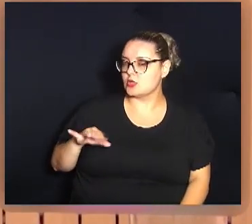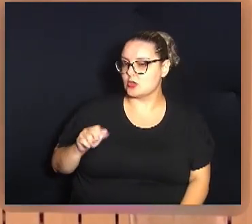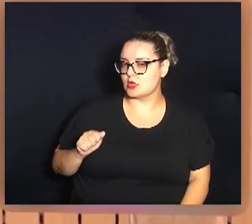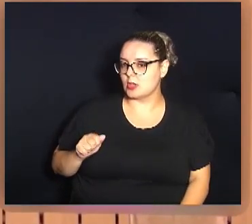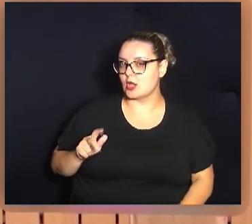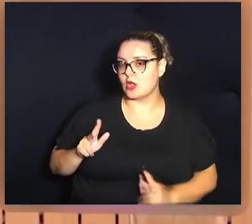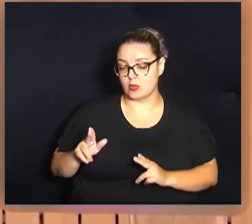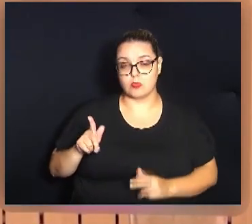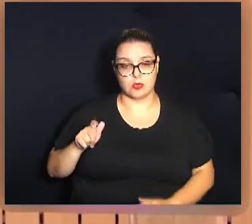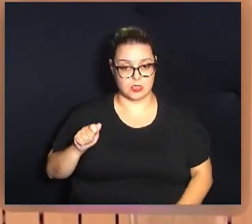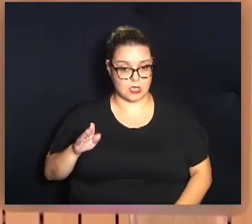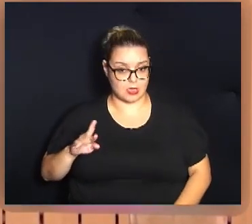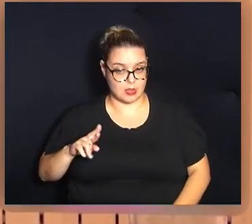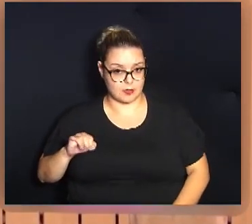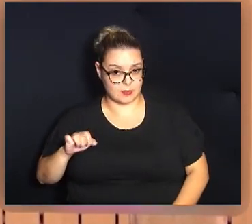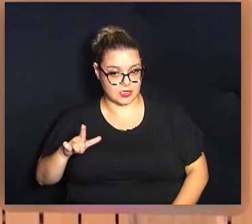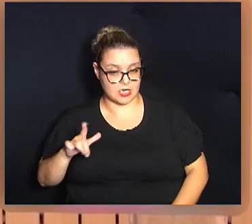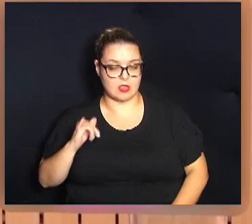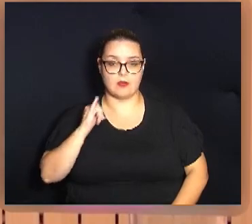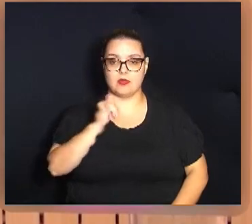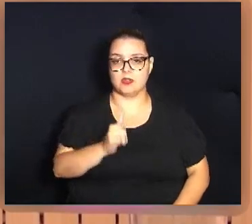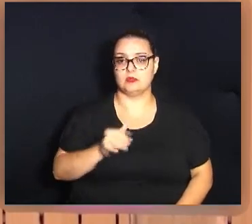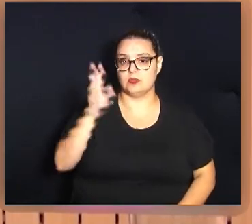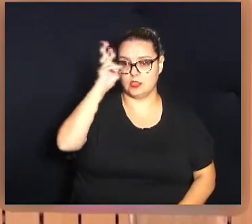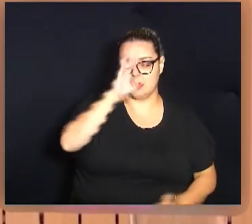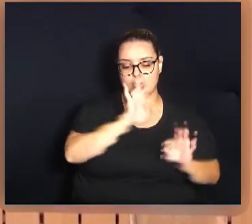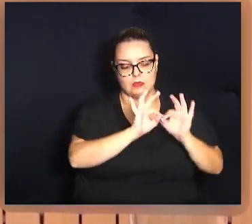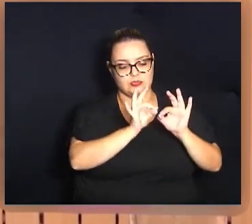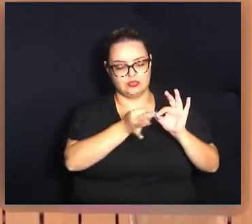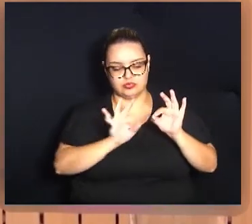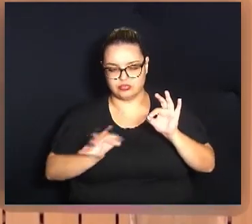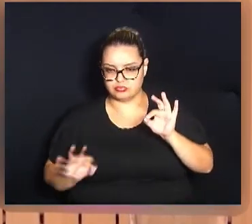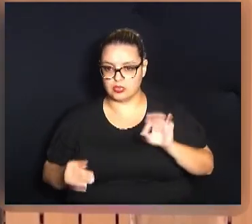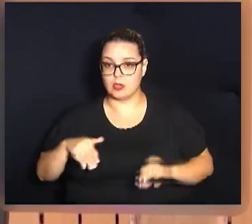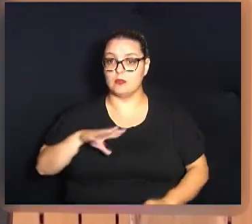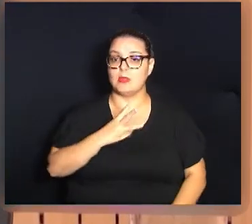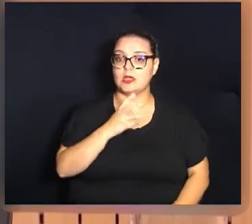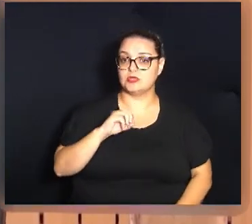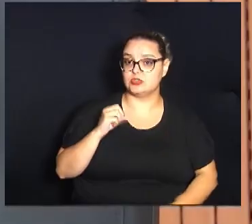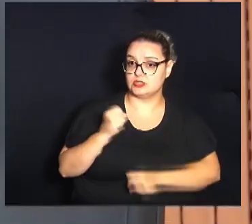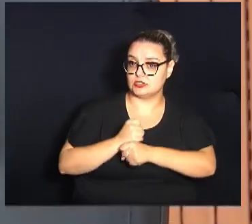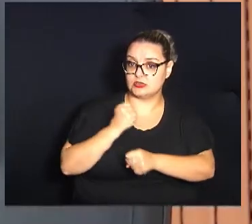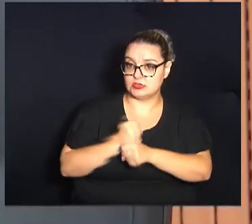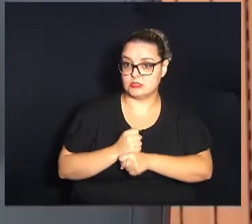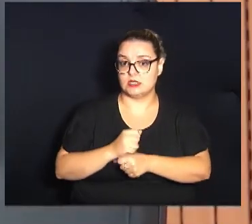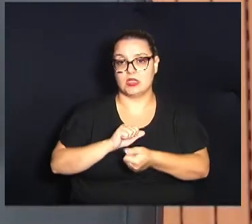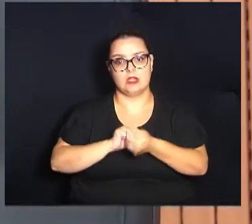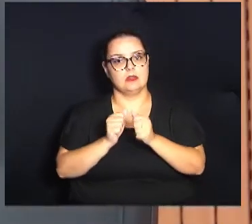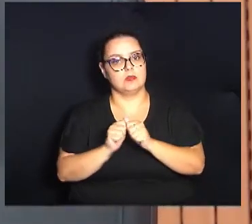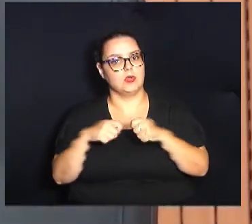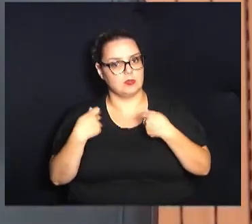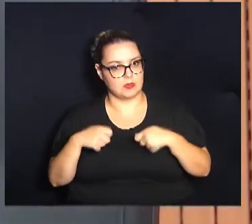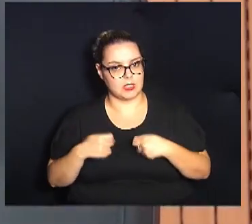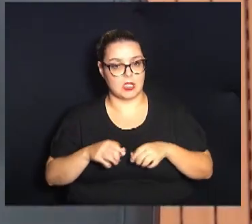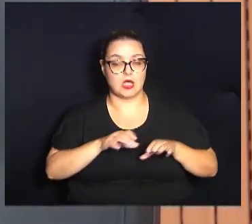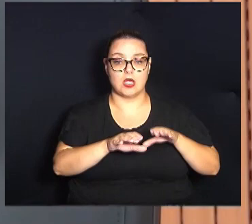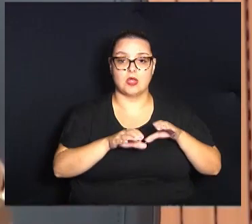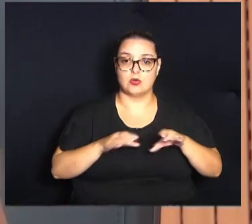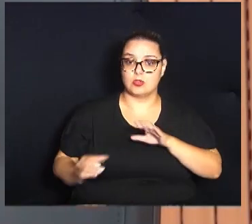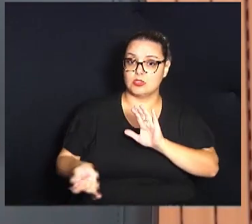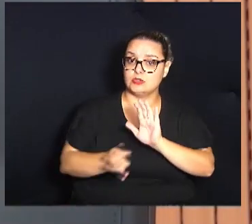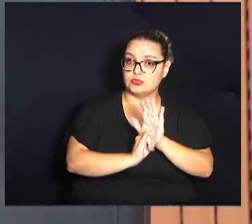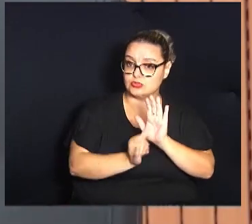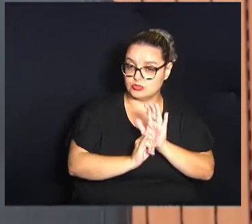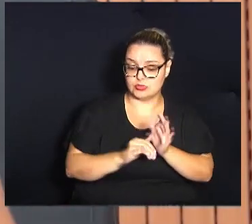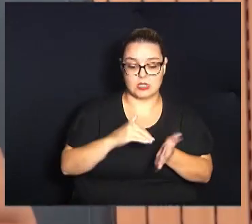tem um histórico longo, de mais de 30 anos, e uma série de adaptações eram necessárias. A coordenadora dos editais da